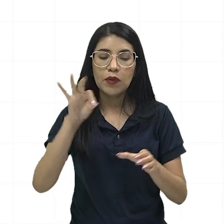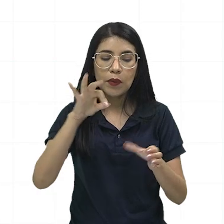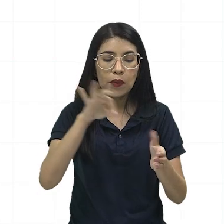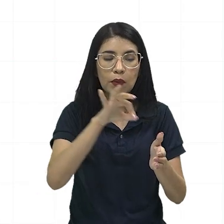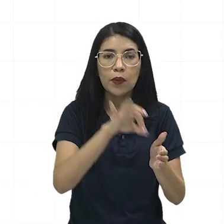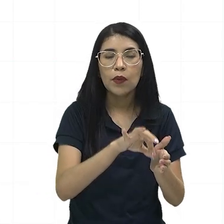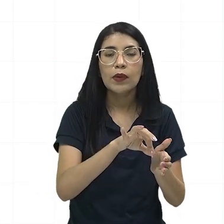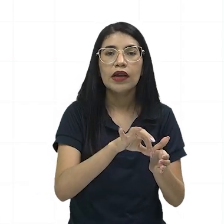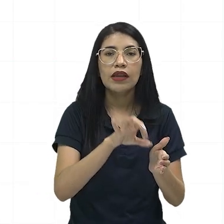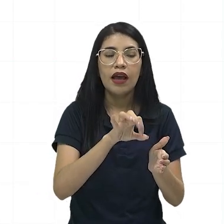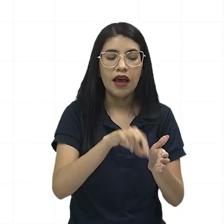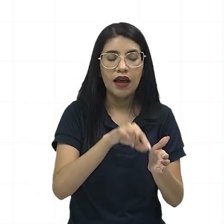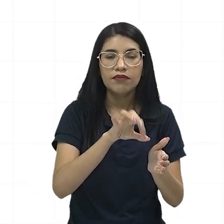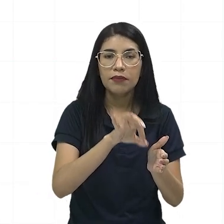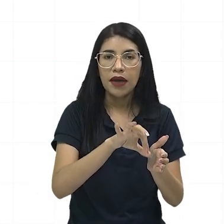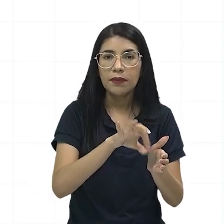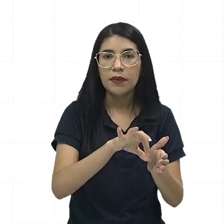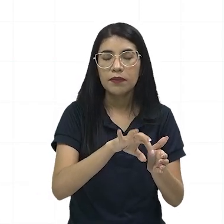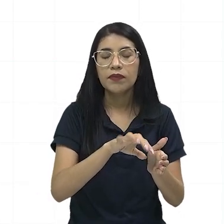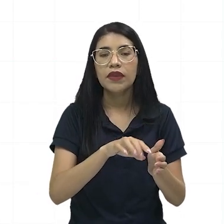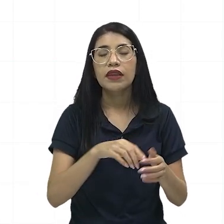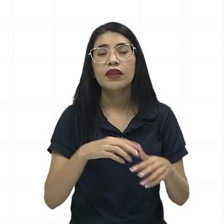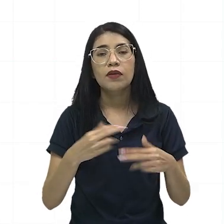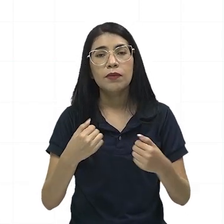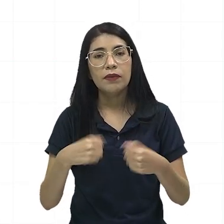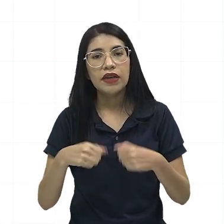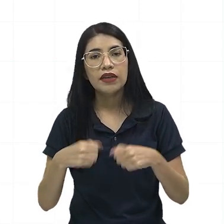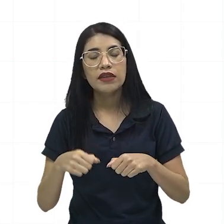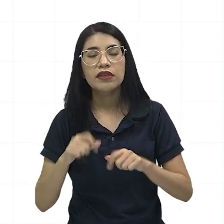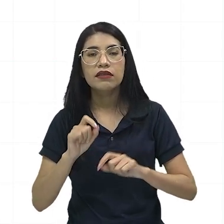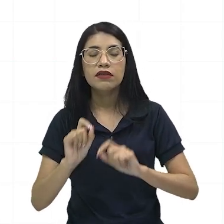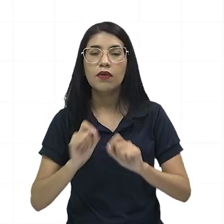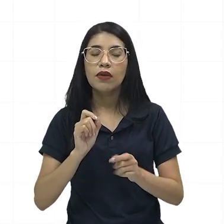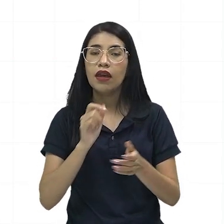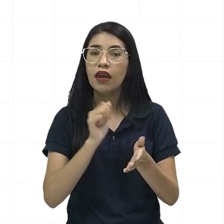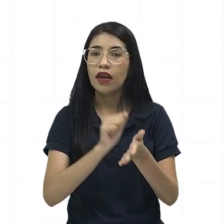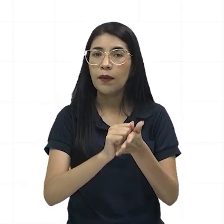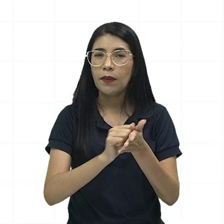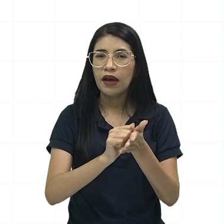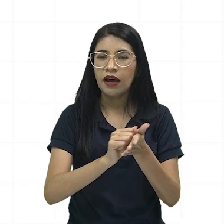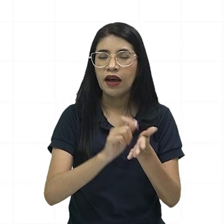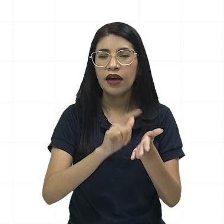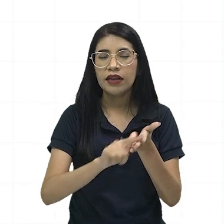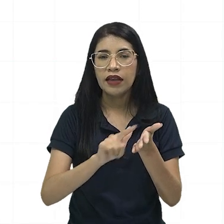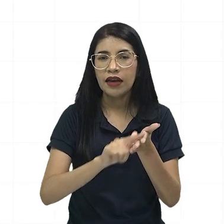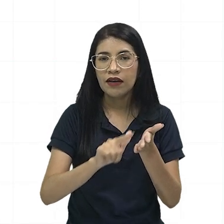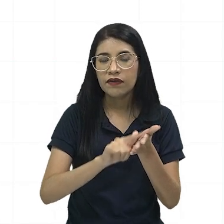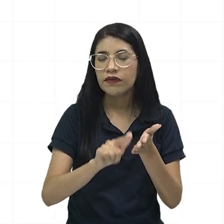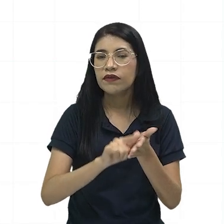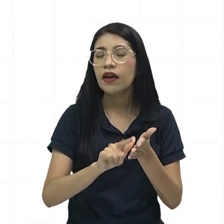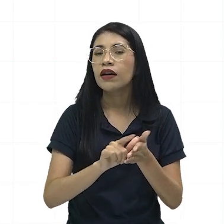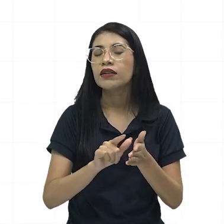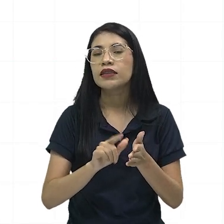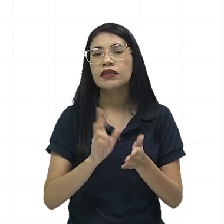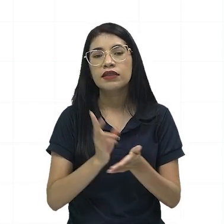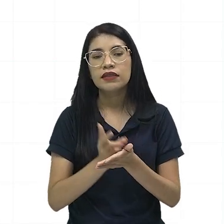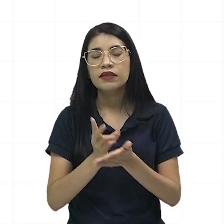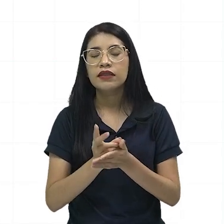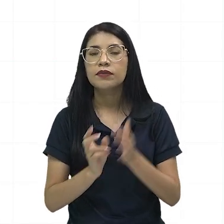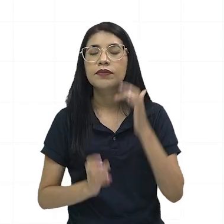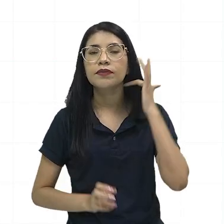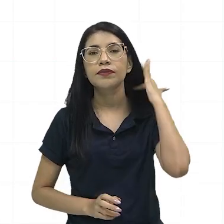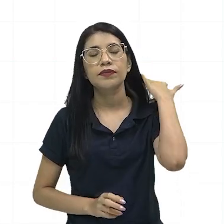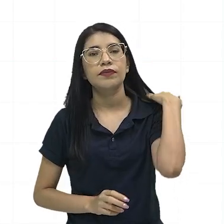ali e depositou os ovos dele. Então é importante que a gente mantenha esse cuidado de lavar esses reservatórios